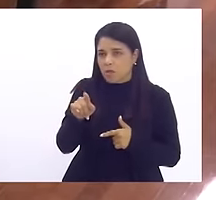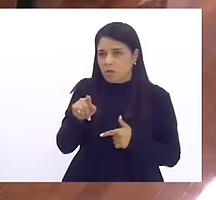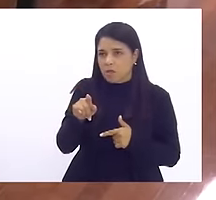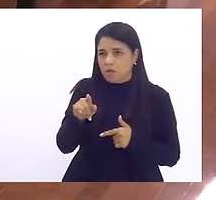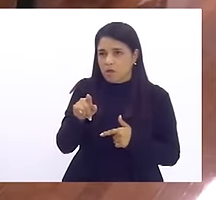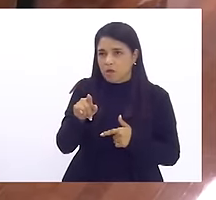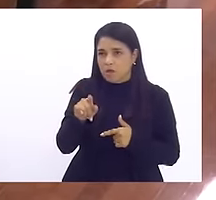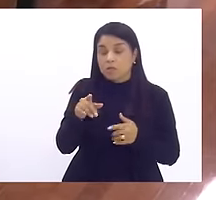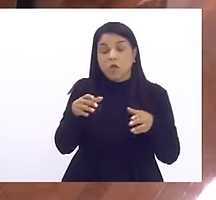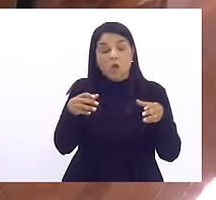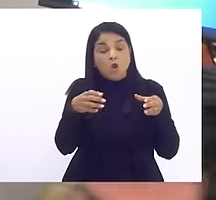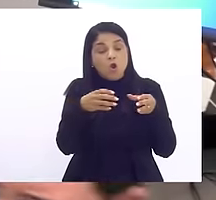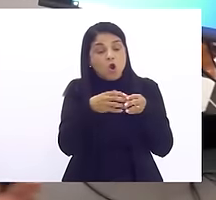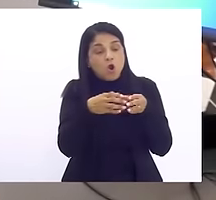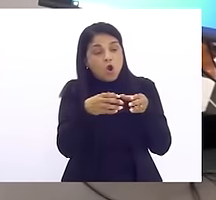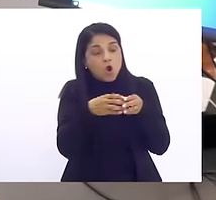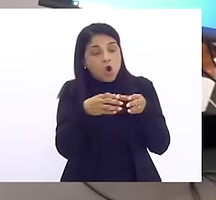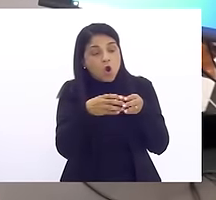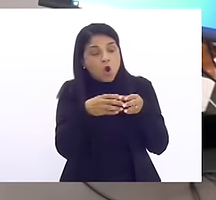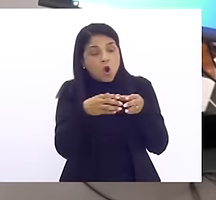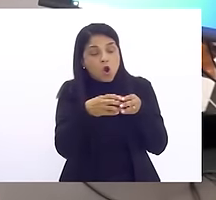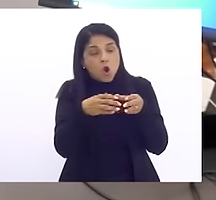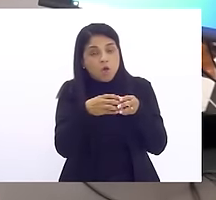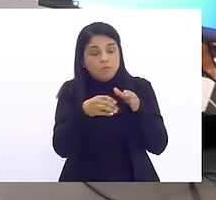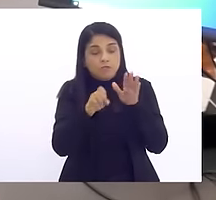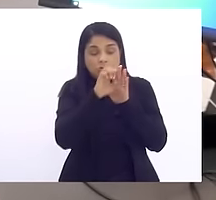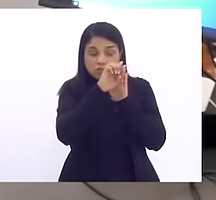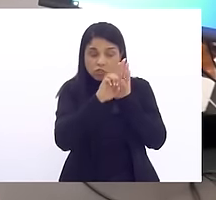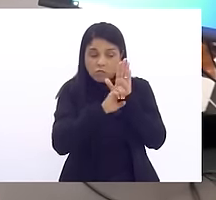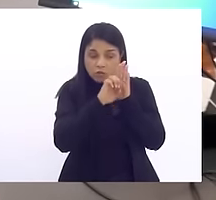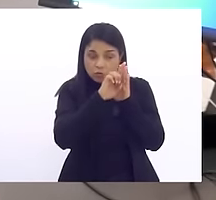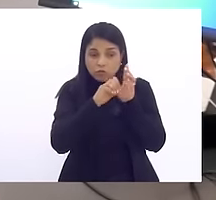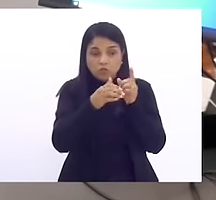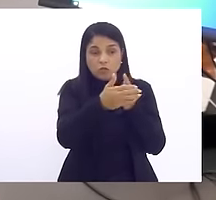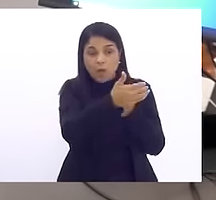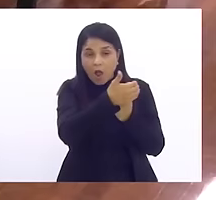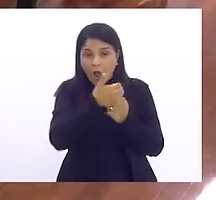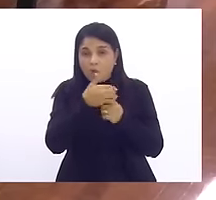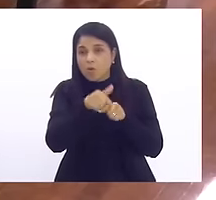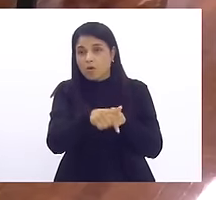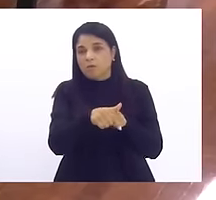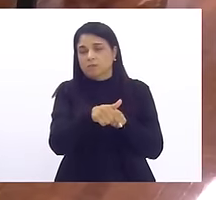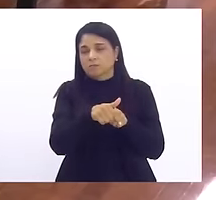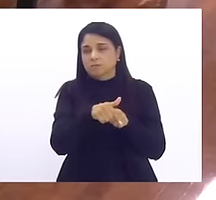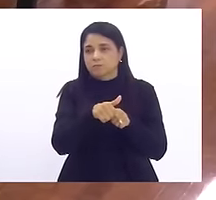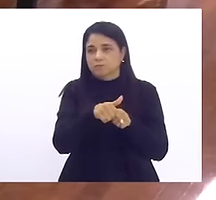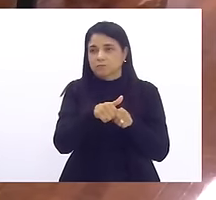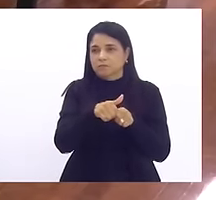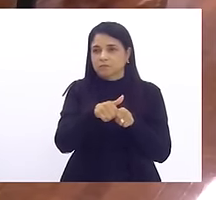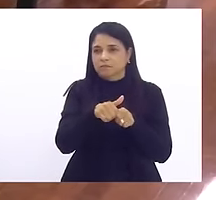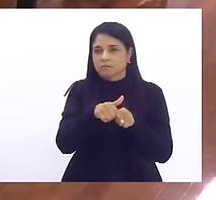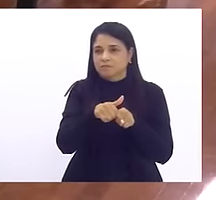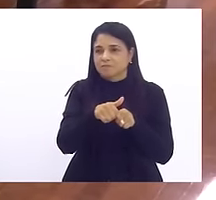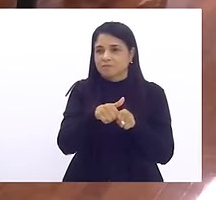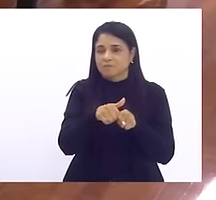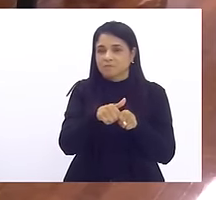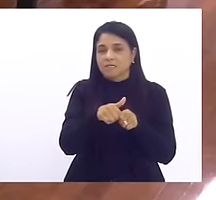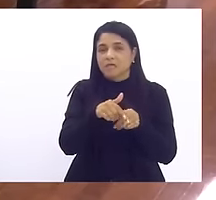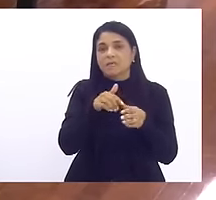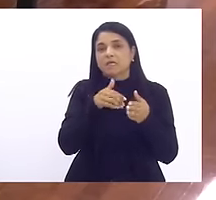estatuto o estatuto vai por isso não é questão de acolher a senhora vai ser obrigado a cumprir